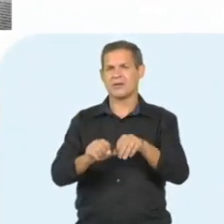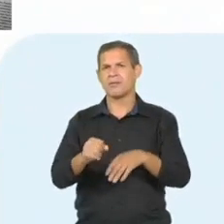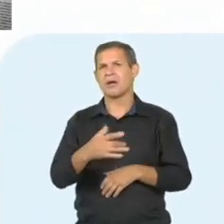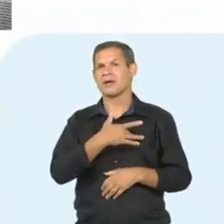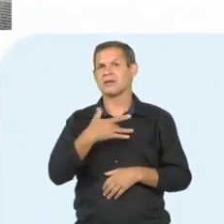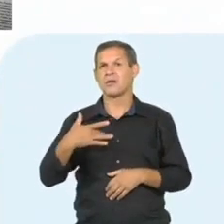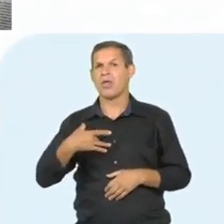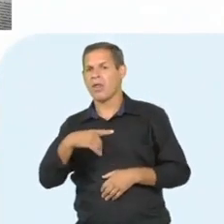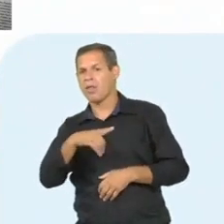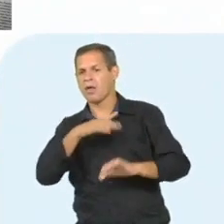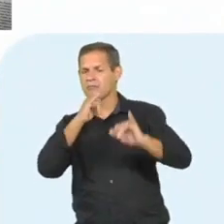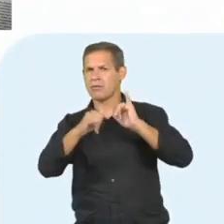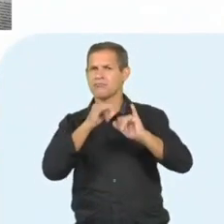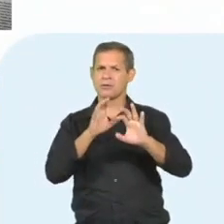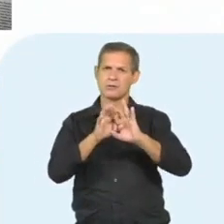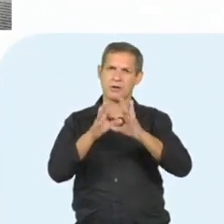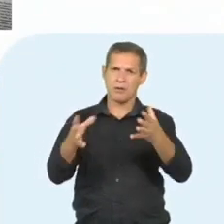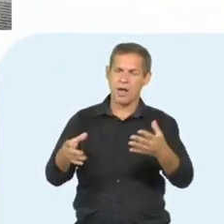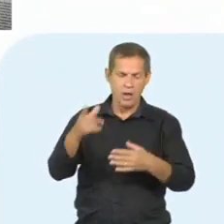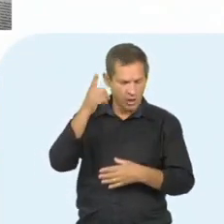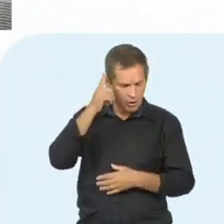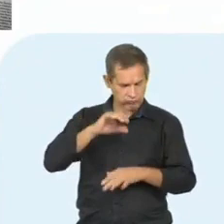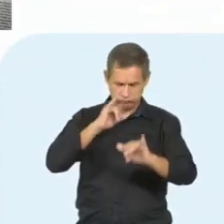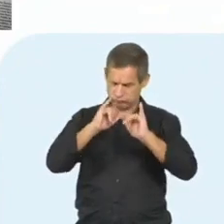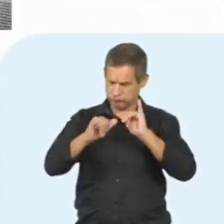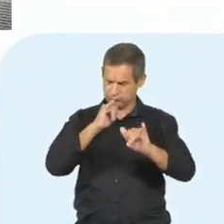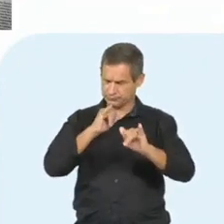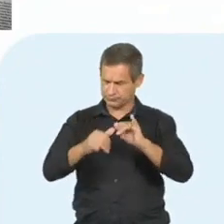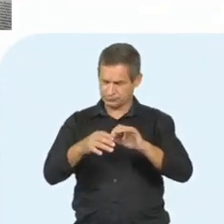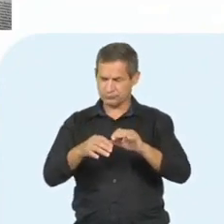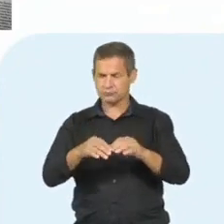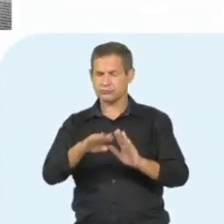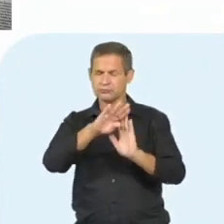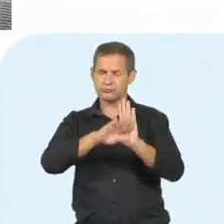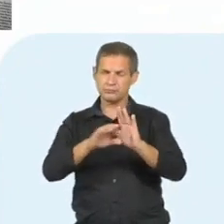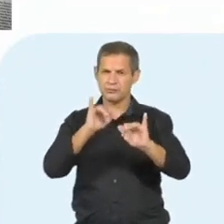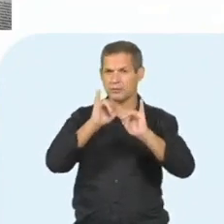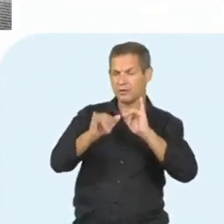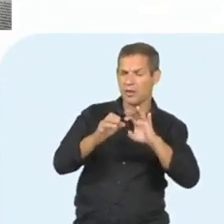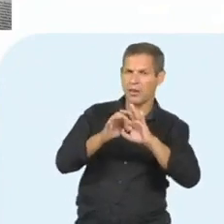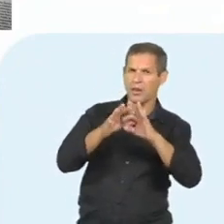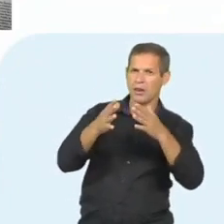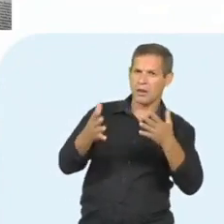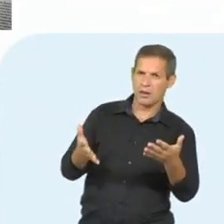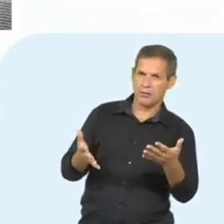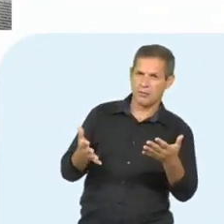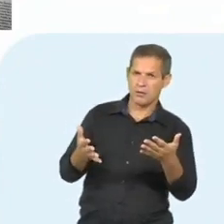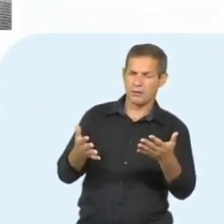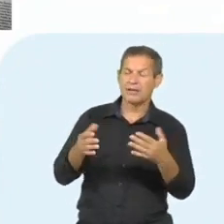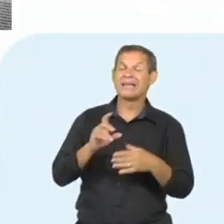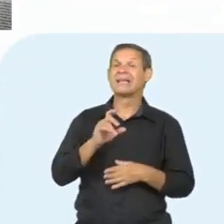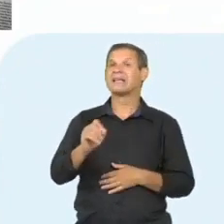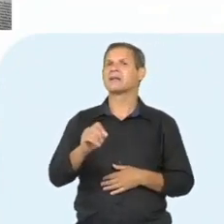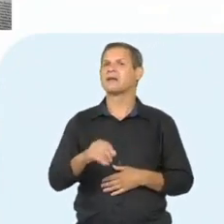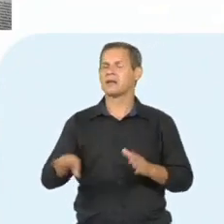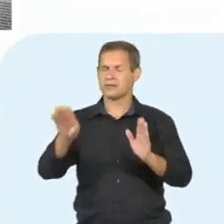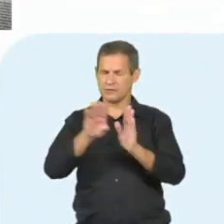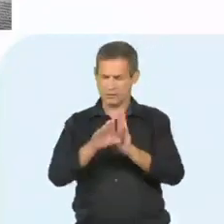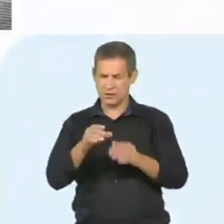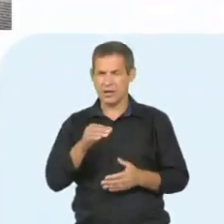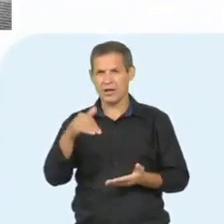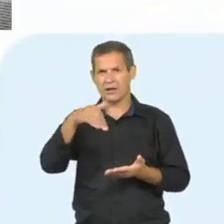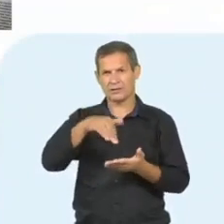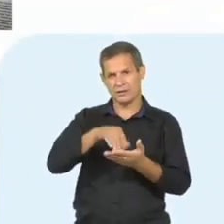ele passa a informação, ele coleta a informação, ele processa essas informações para que elas cheguem